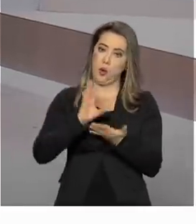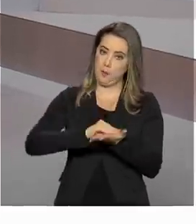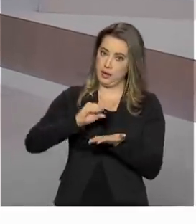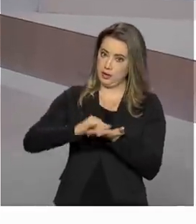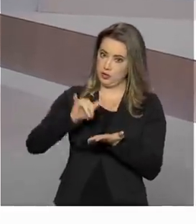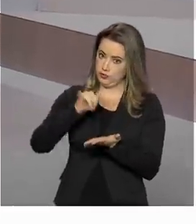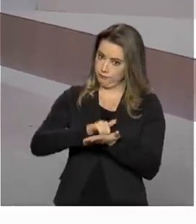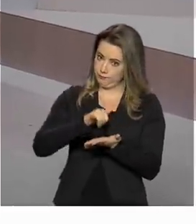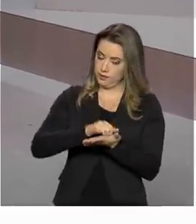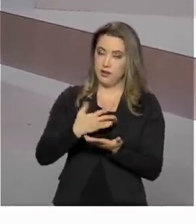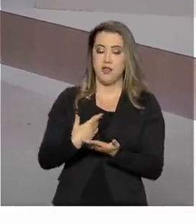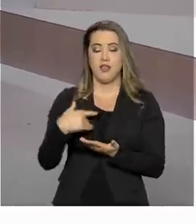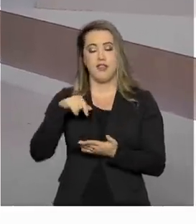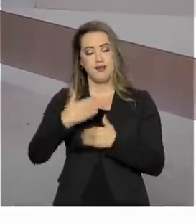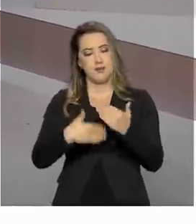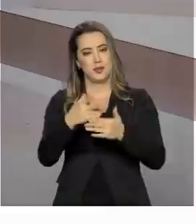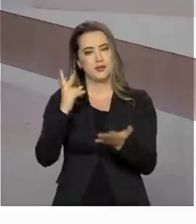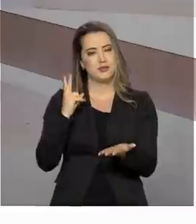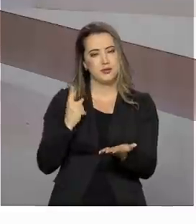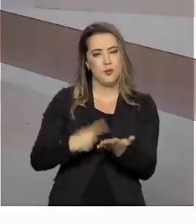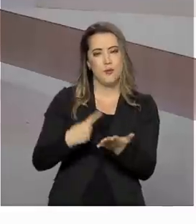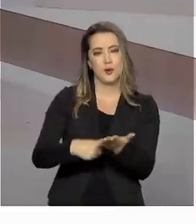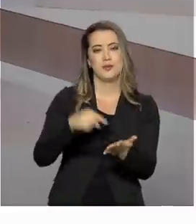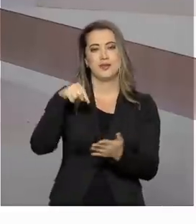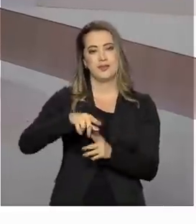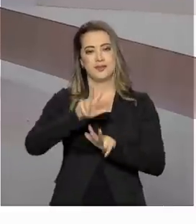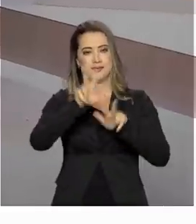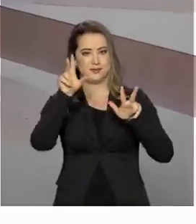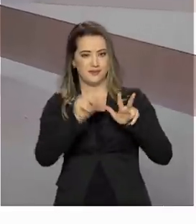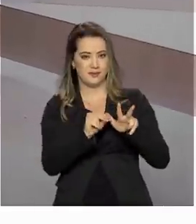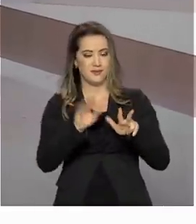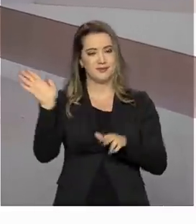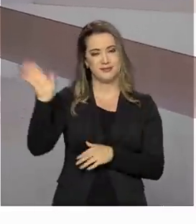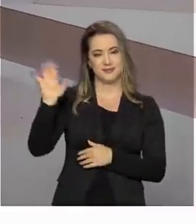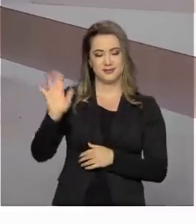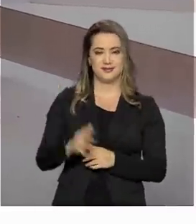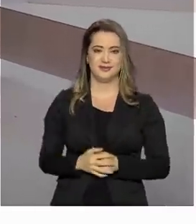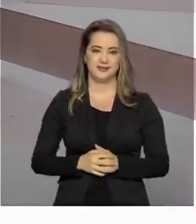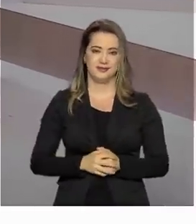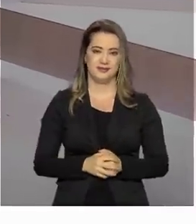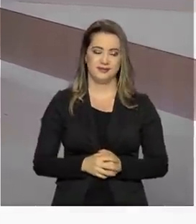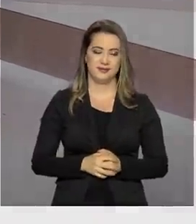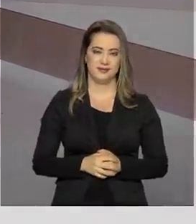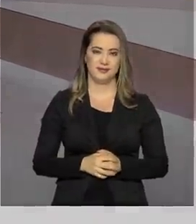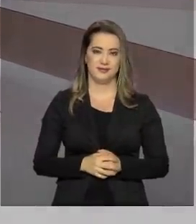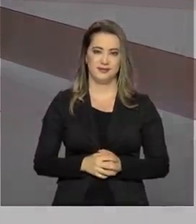Brasil Play. E o Brasil continua em pauta aqui na TV Brasil. Até o próximo programa.